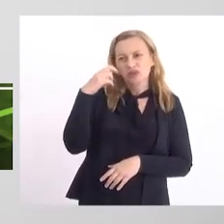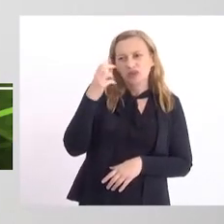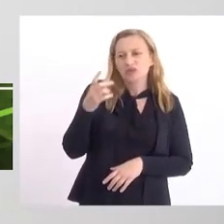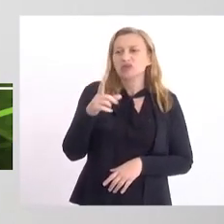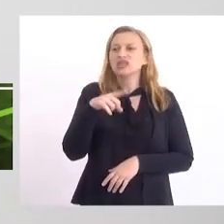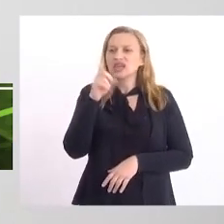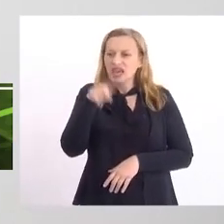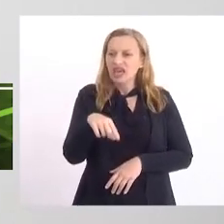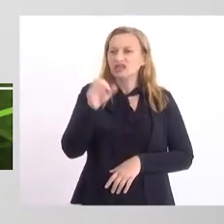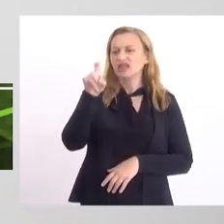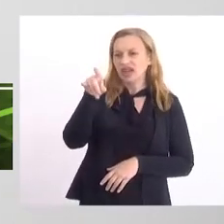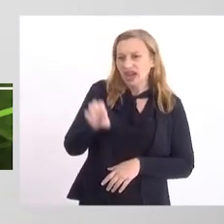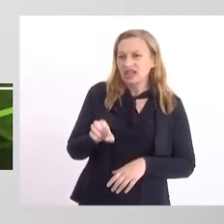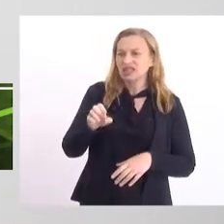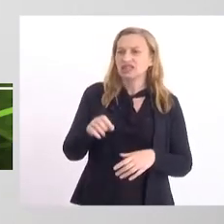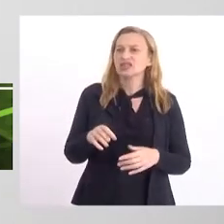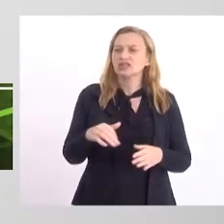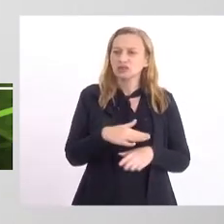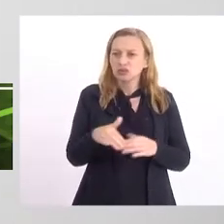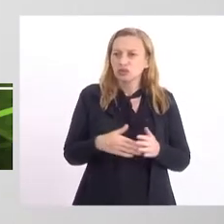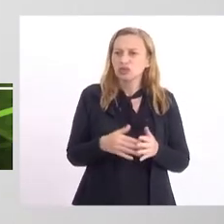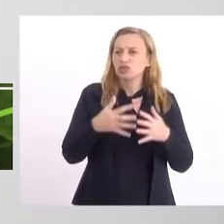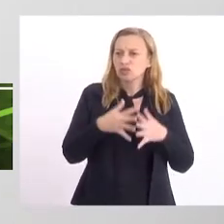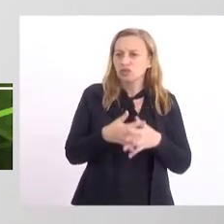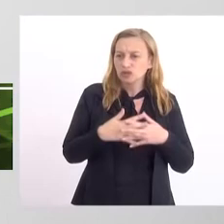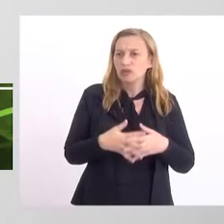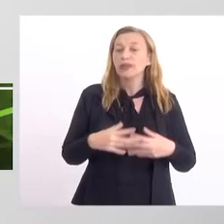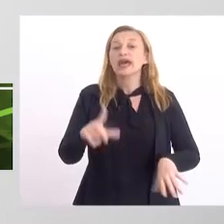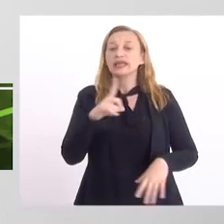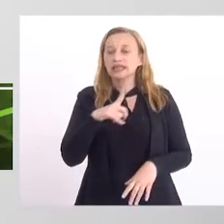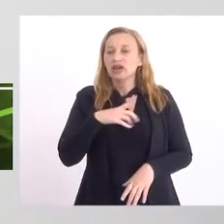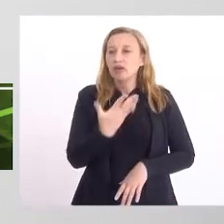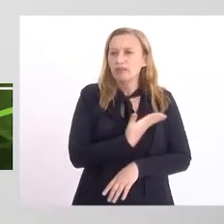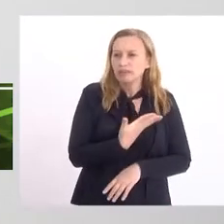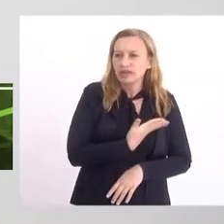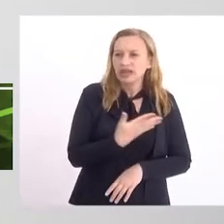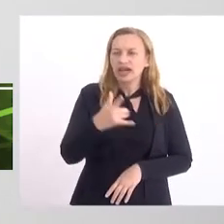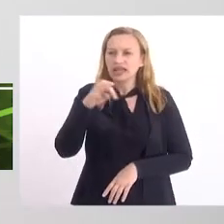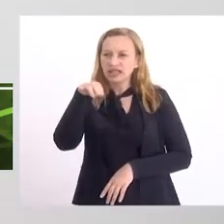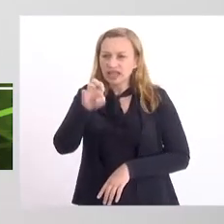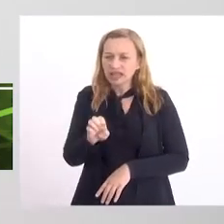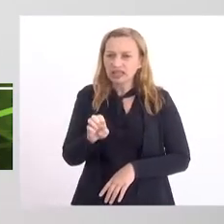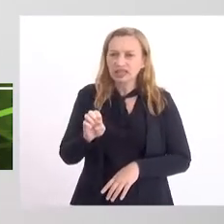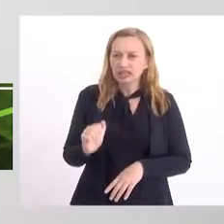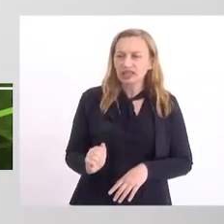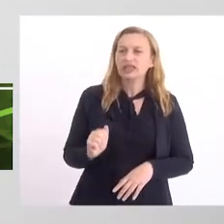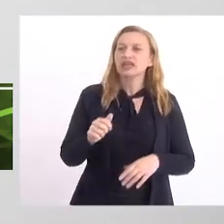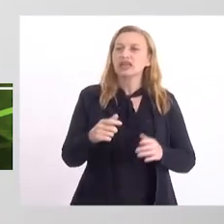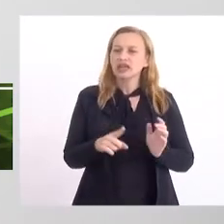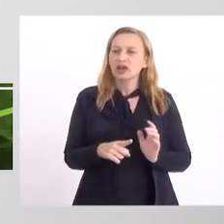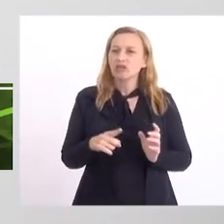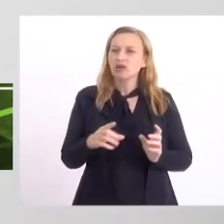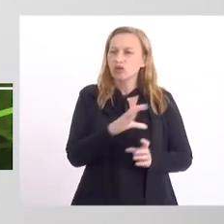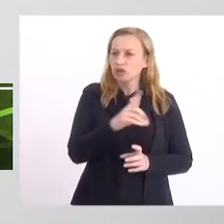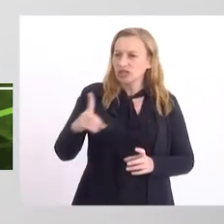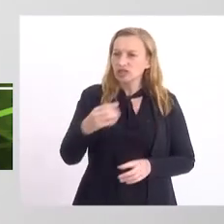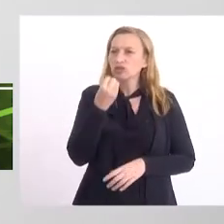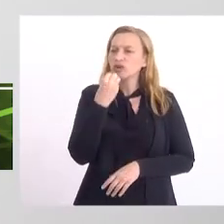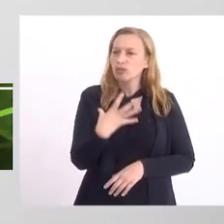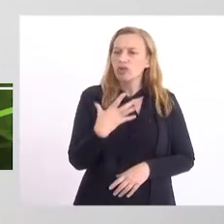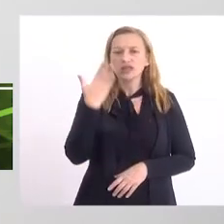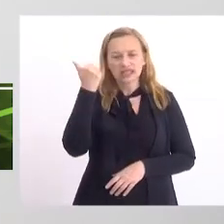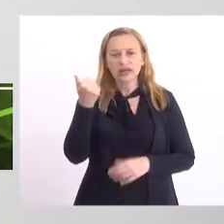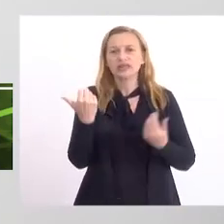tudo. E, assim, eu tenho a minha amiga Adriana ali, que trabalha no PAC, que é uma grande coordenadora, e ela sabe da